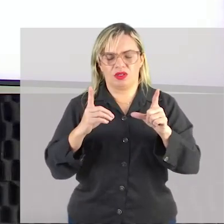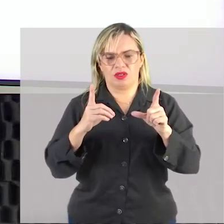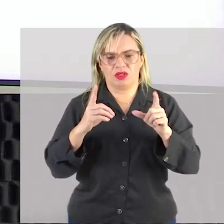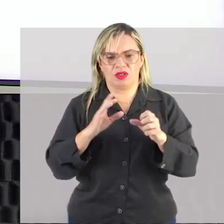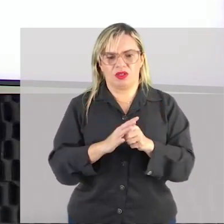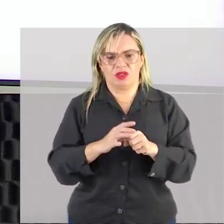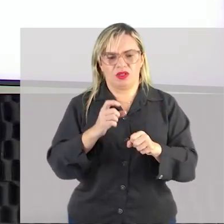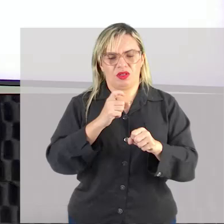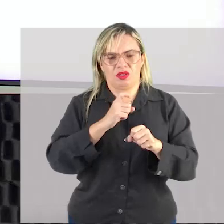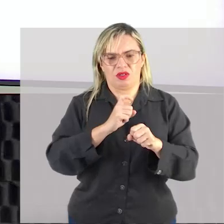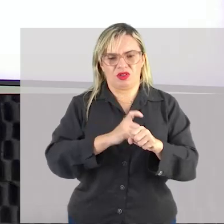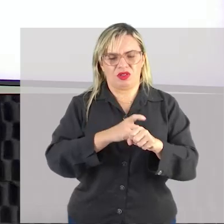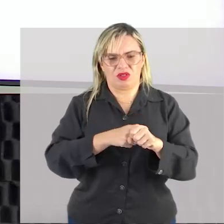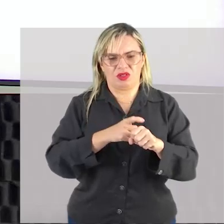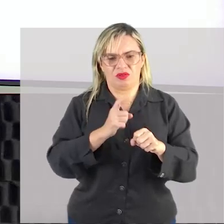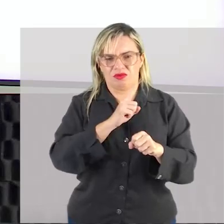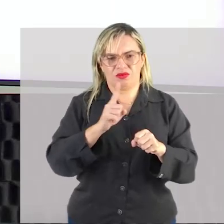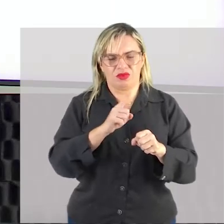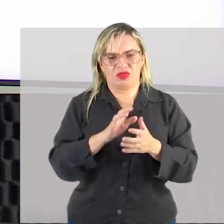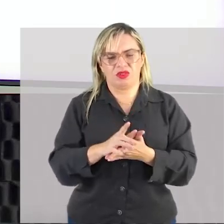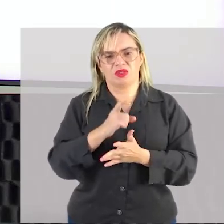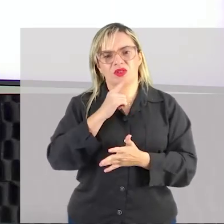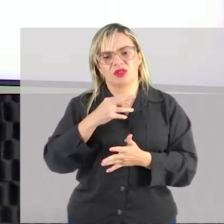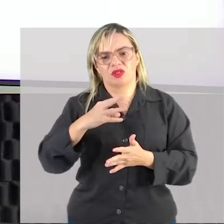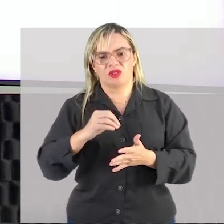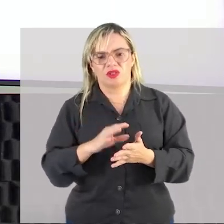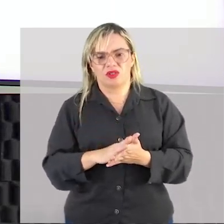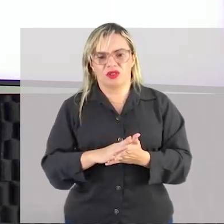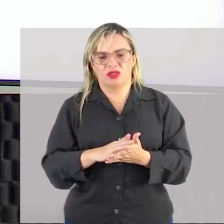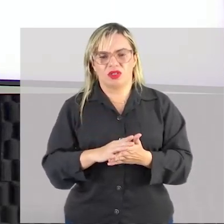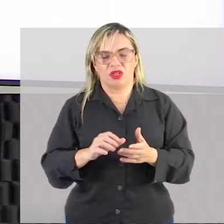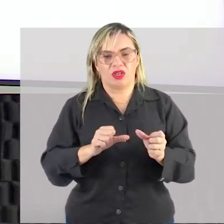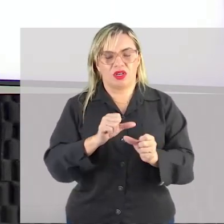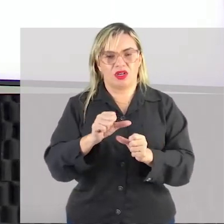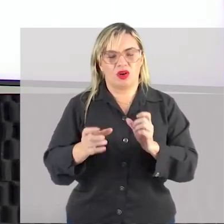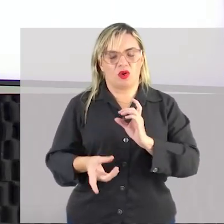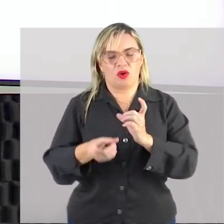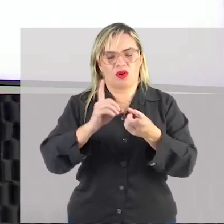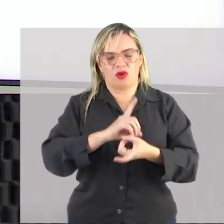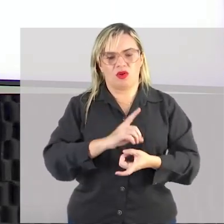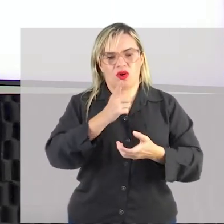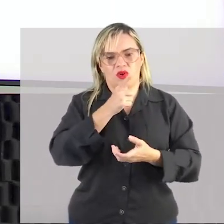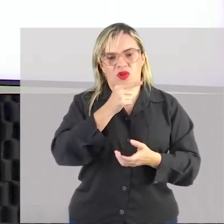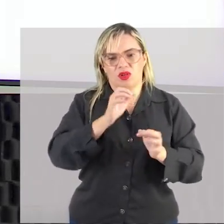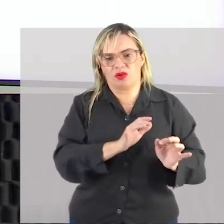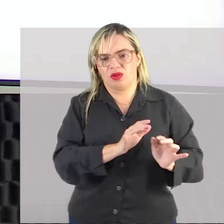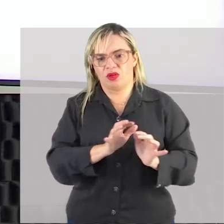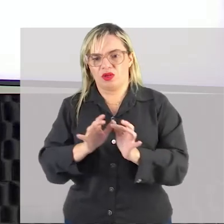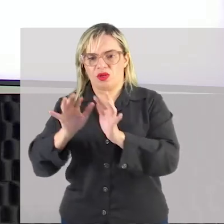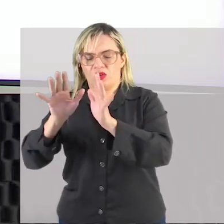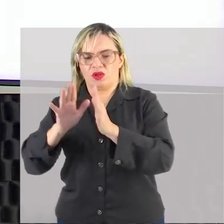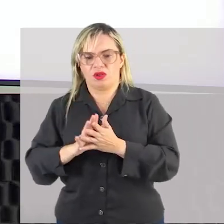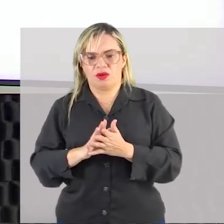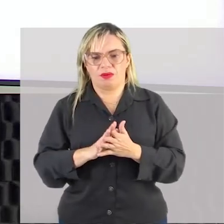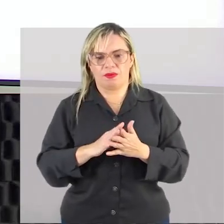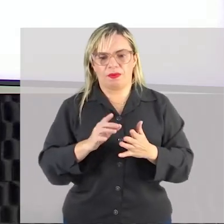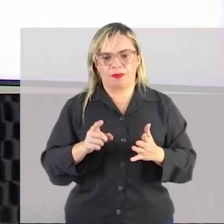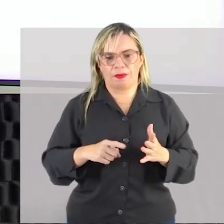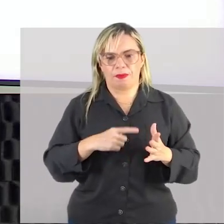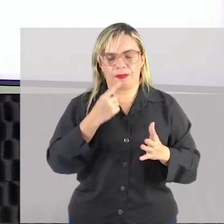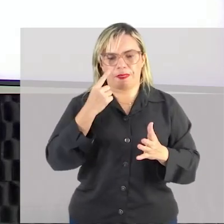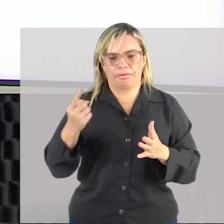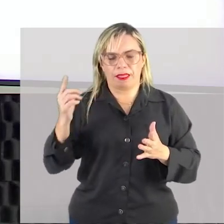Solidificar, tu não está congelando nada. Pelo contrário, tu está indo líquido para gasoso. Líquido para gasoso.